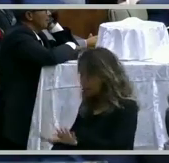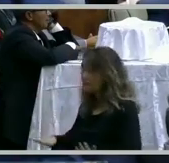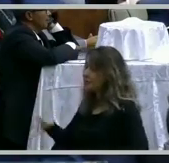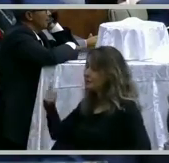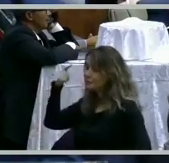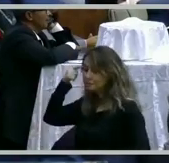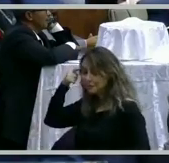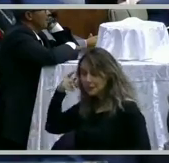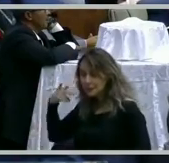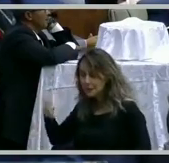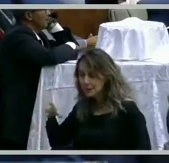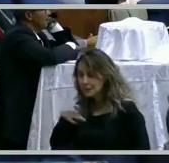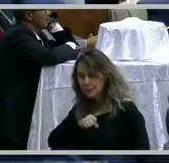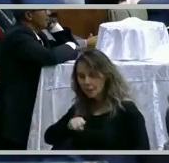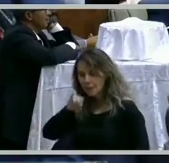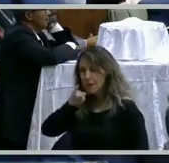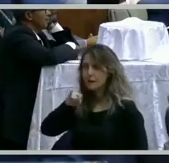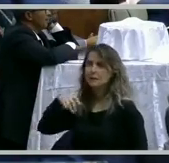pai.